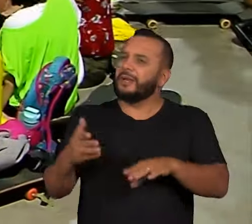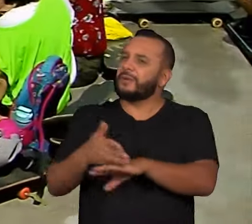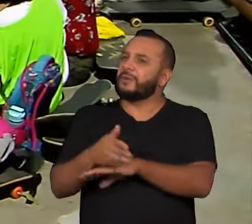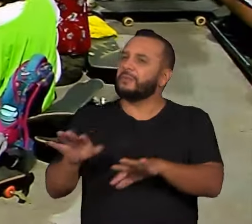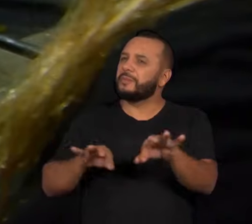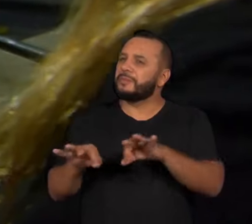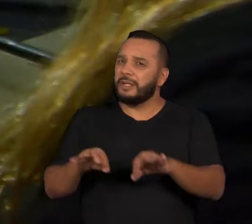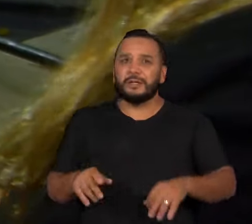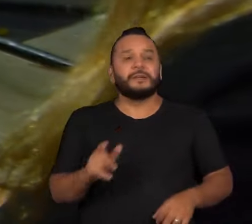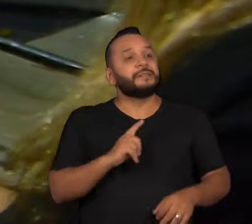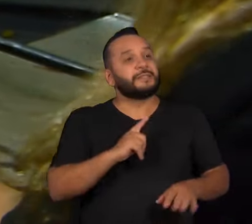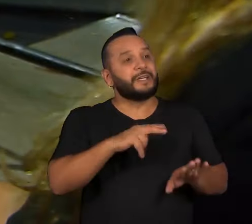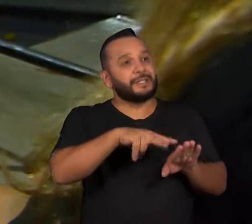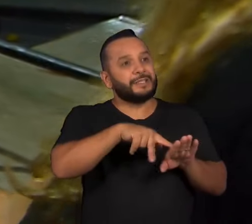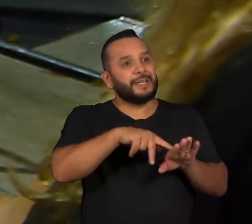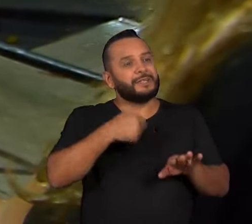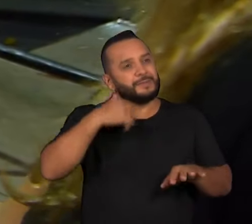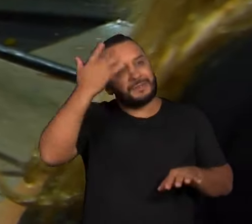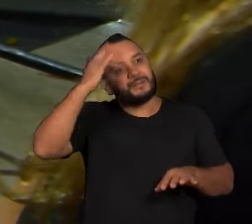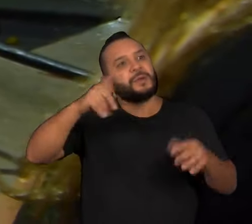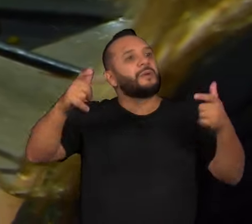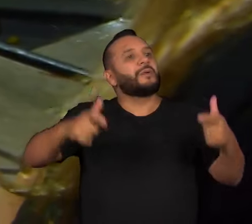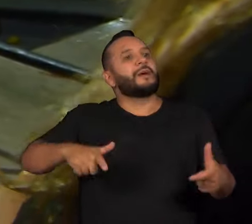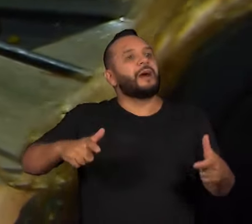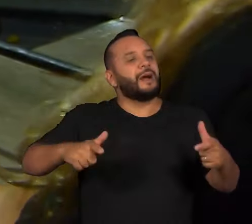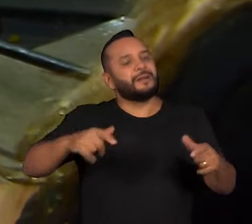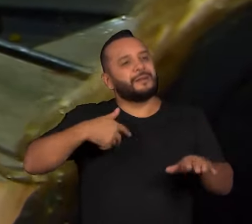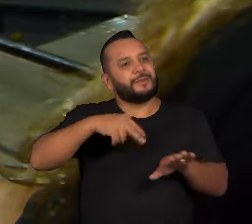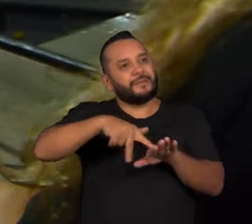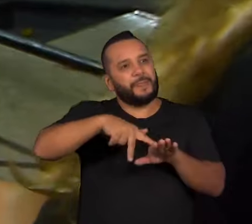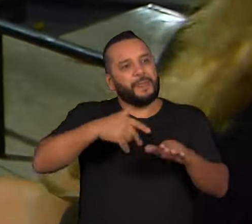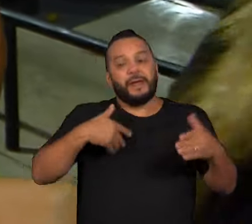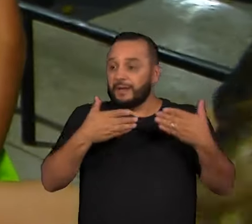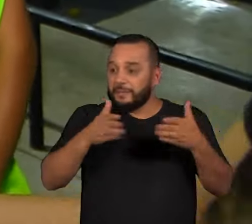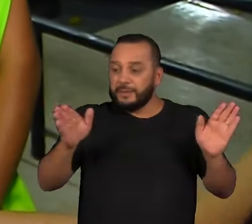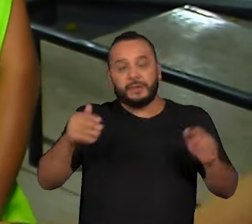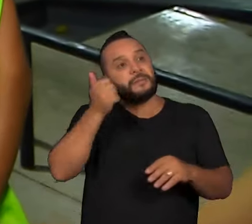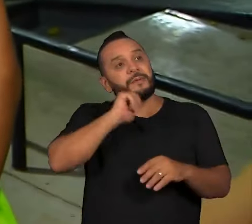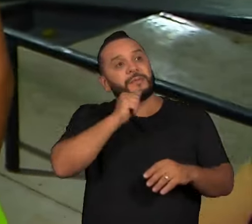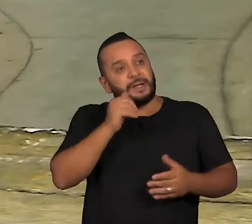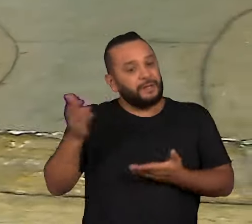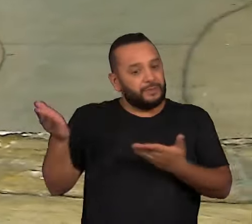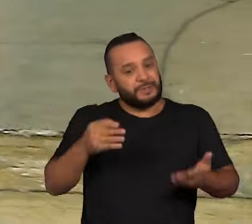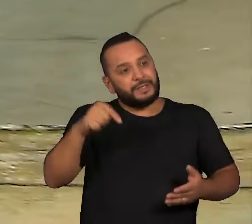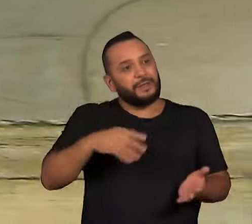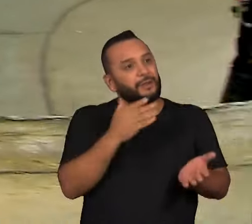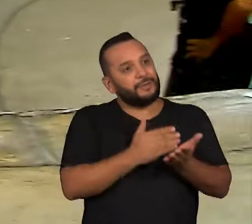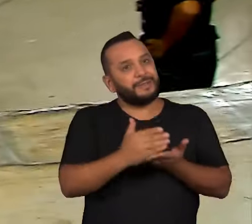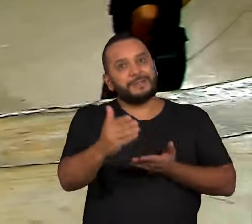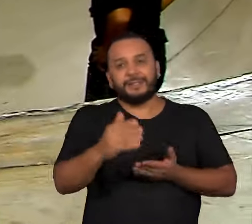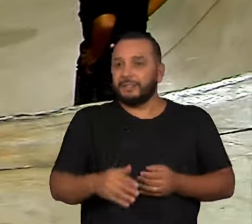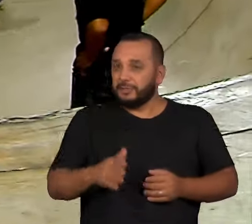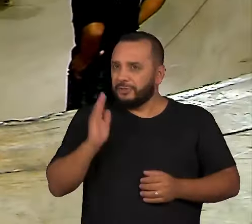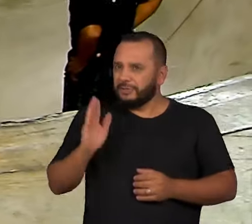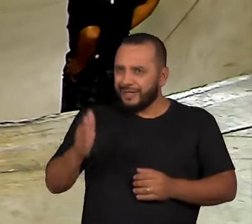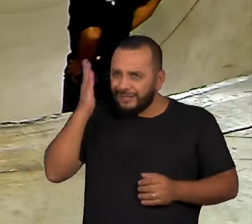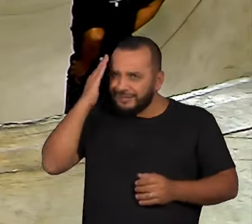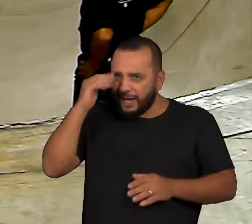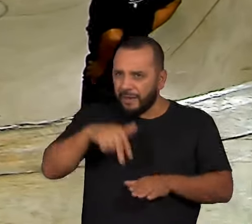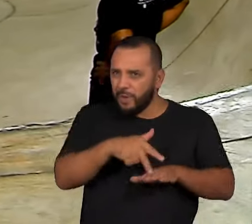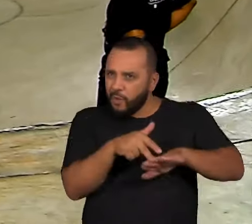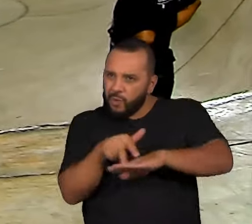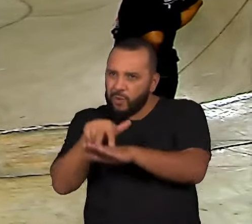tinha um skate, só que não tinha lugar pra andar. Aí depois que abriu aqui, minha mãe veio, me trouxe e comecei a andar, né? Já manda alguma manobra? Ainda não.